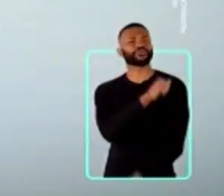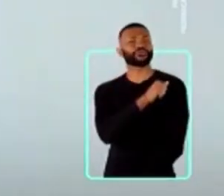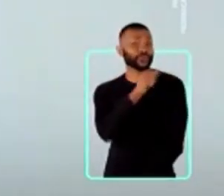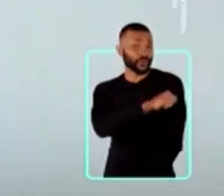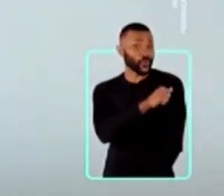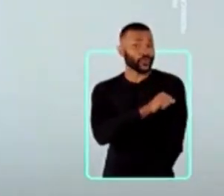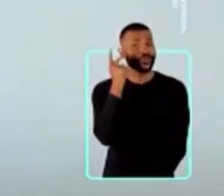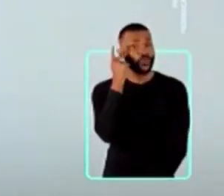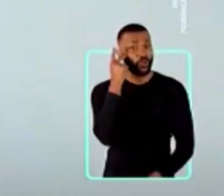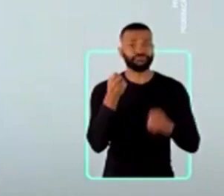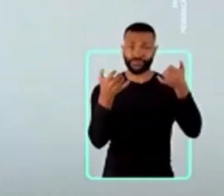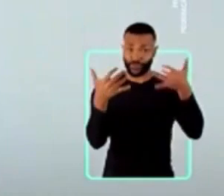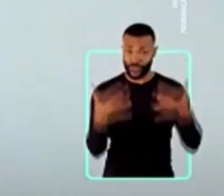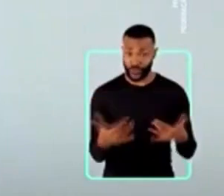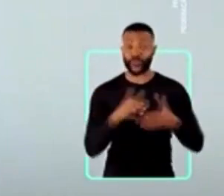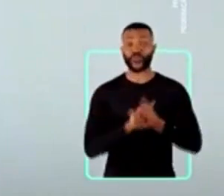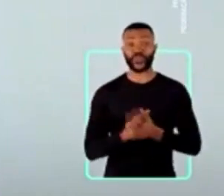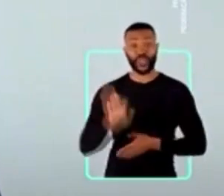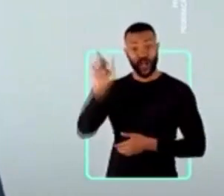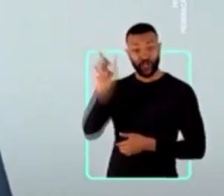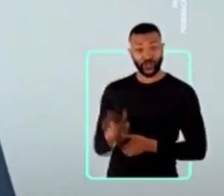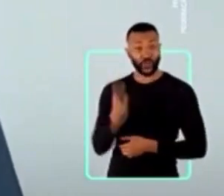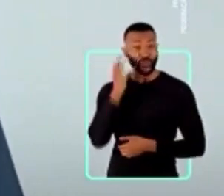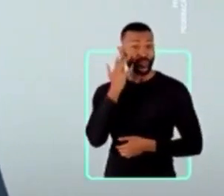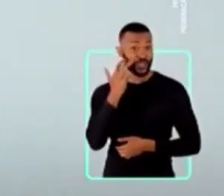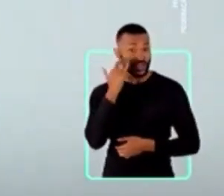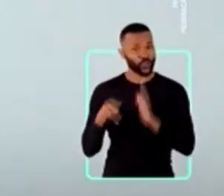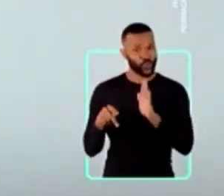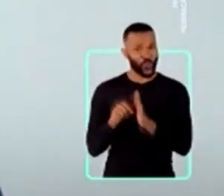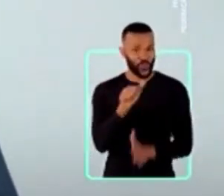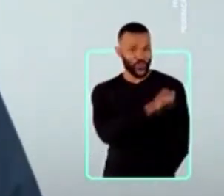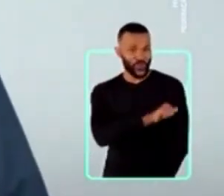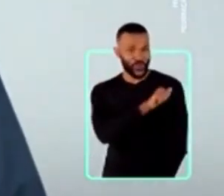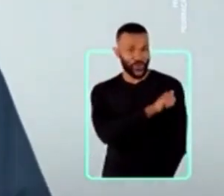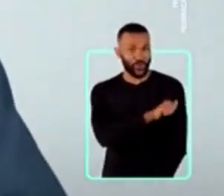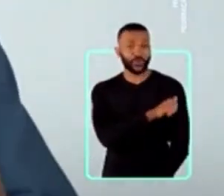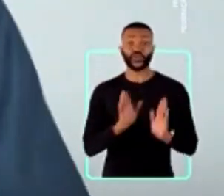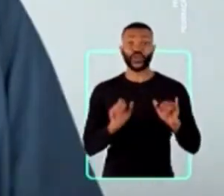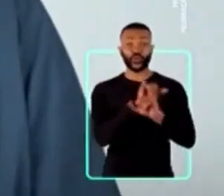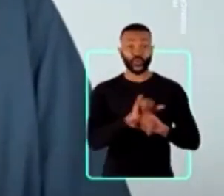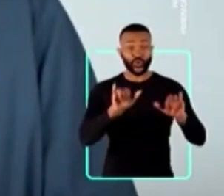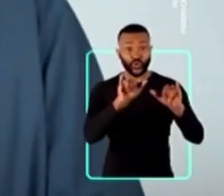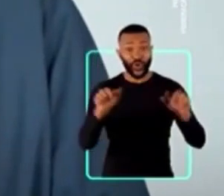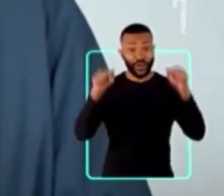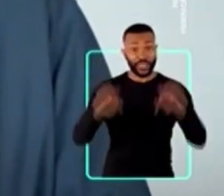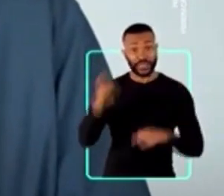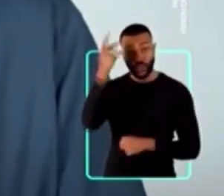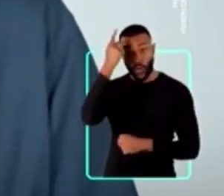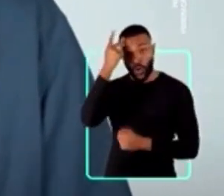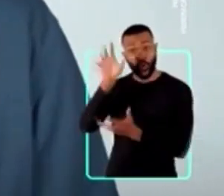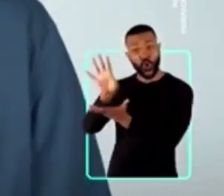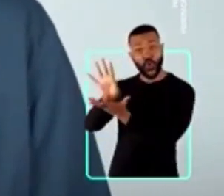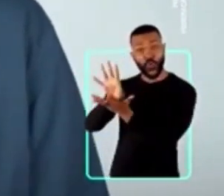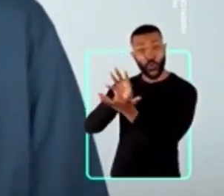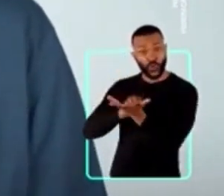Paulo? Calma, eu explico. O candidato Tarcísio de Freitas, que é carioca, já disse que quer trazer aqui para São Paulo o